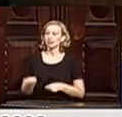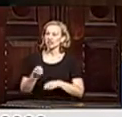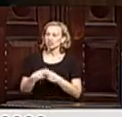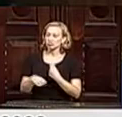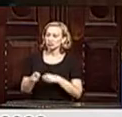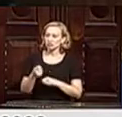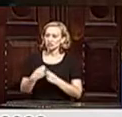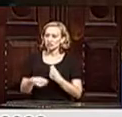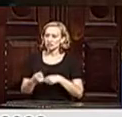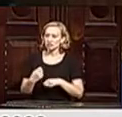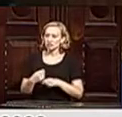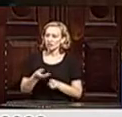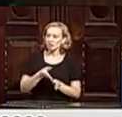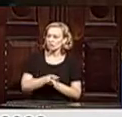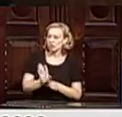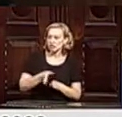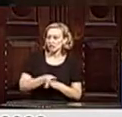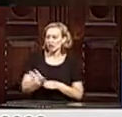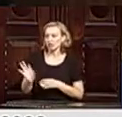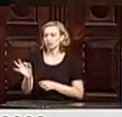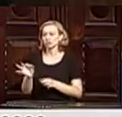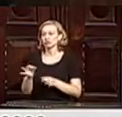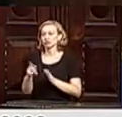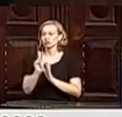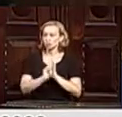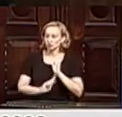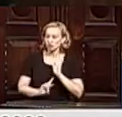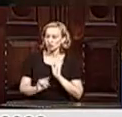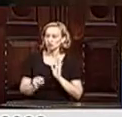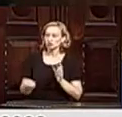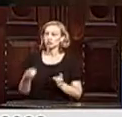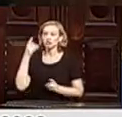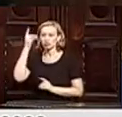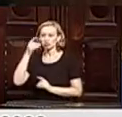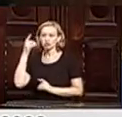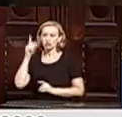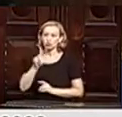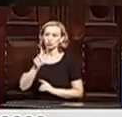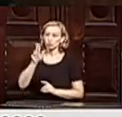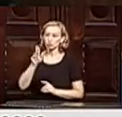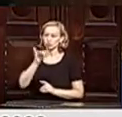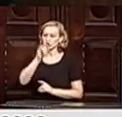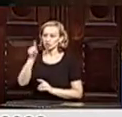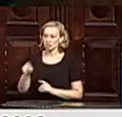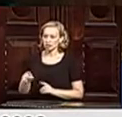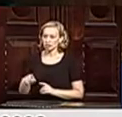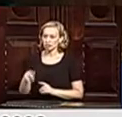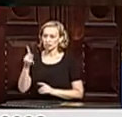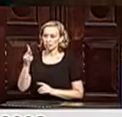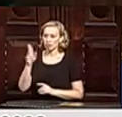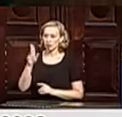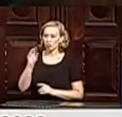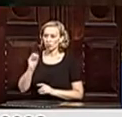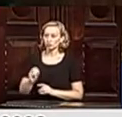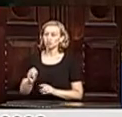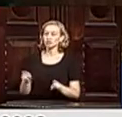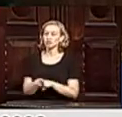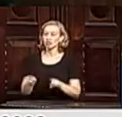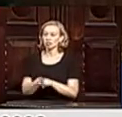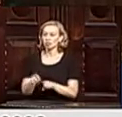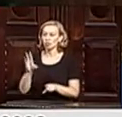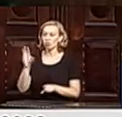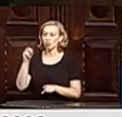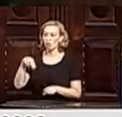nos auxiliaram na aprovação desse projeto, como o deputado Luiz Paulo, Zaqueu Teixeira, o próprio deputado Conte Bittencourt, porque,